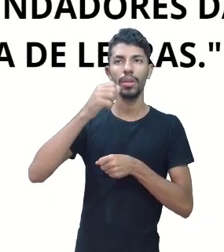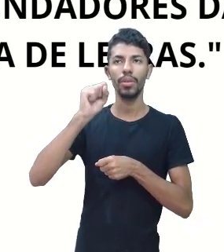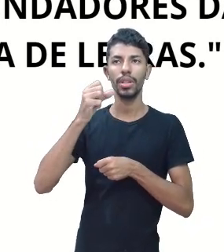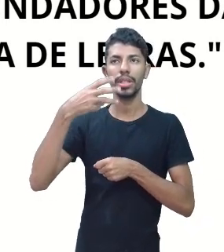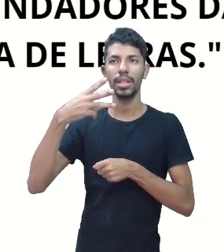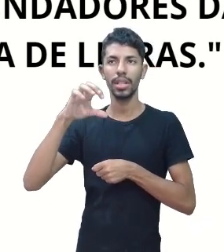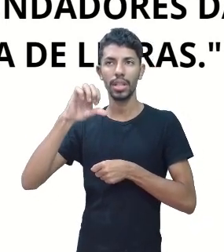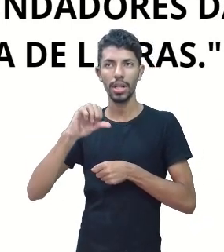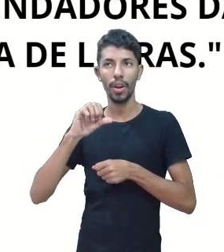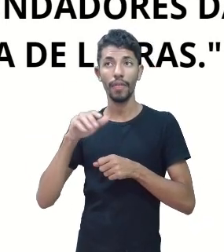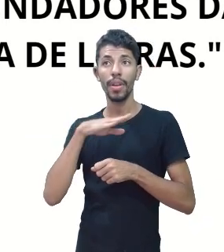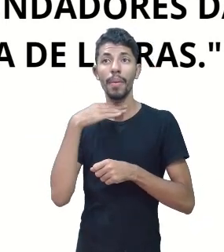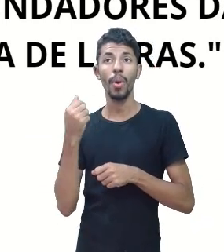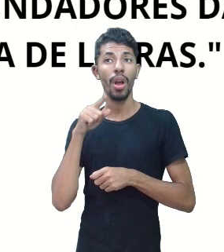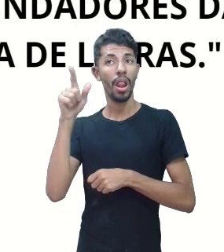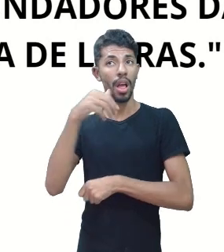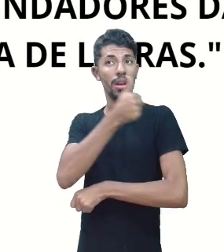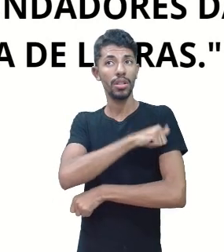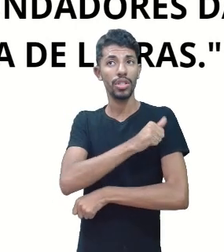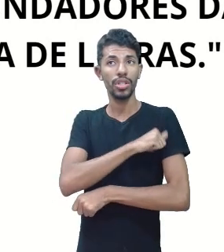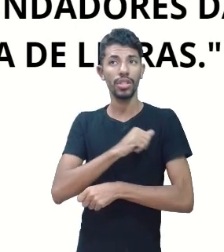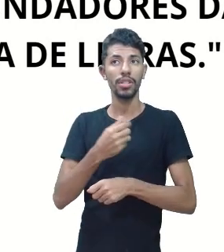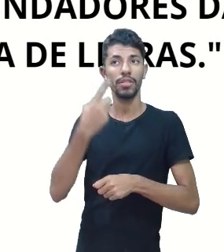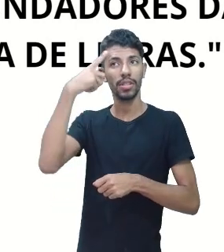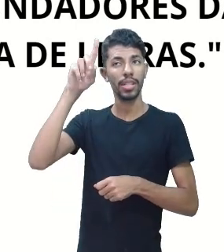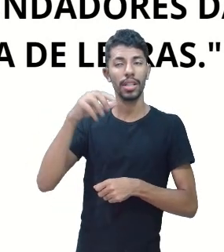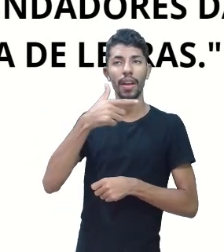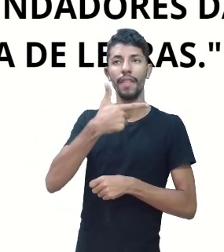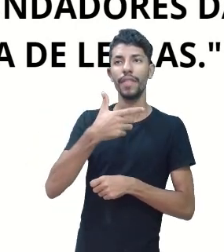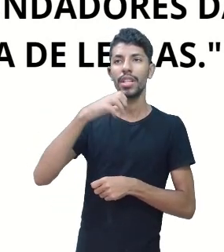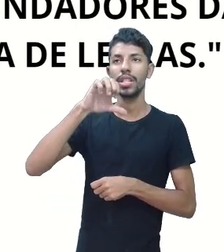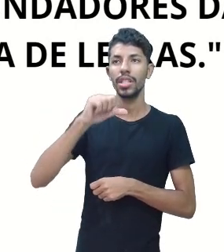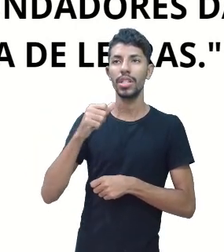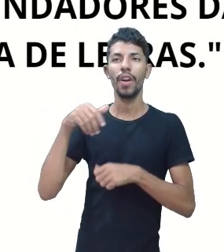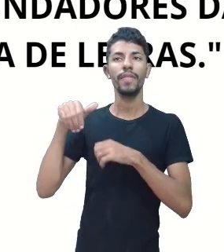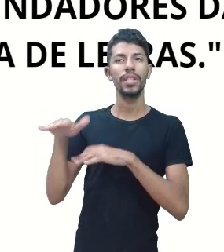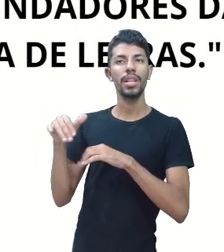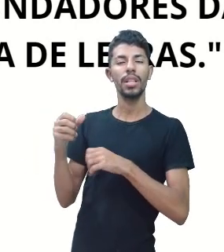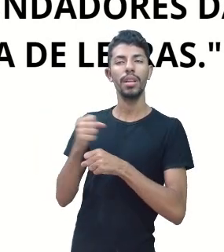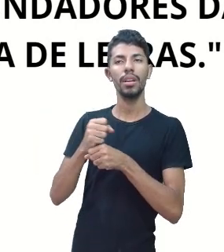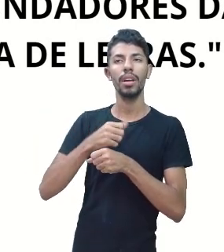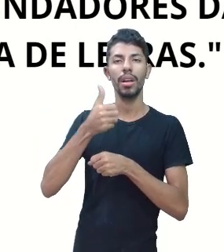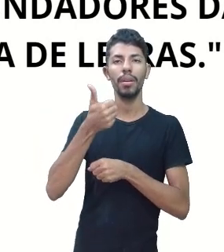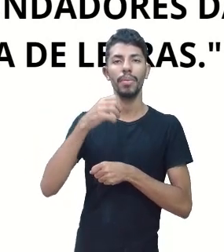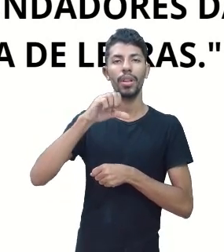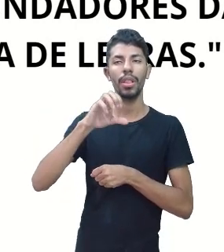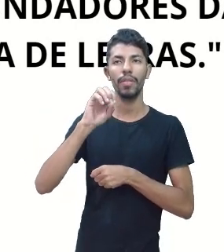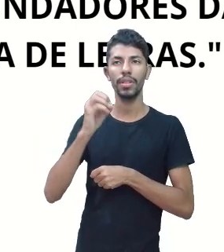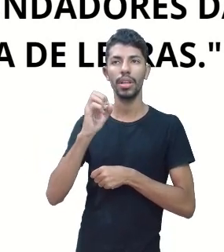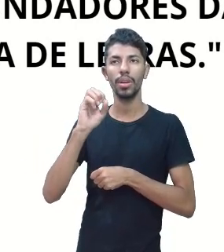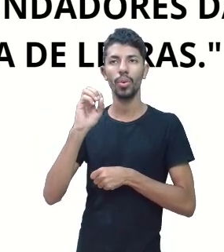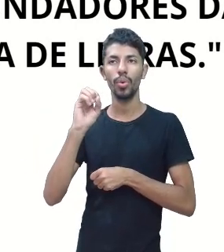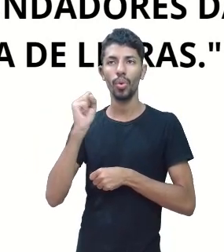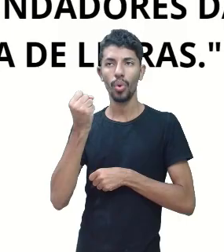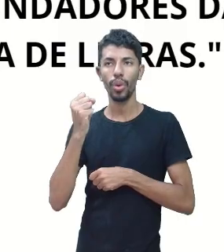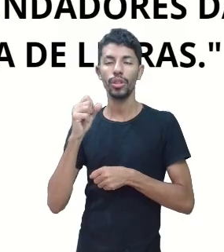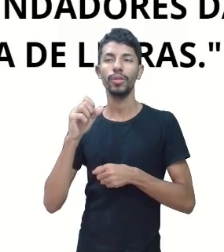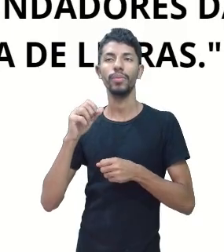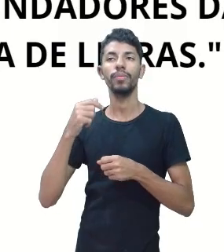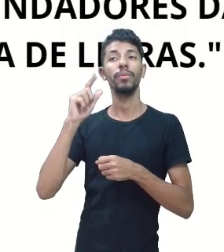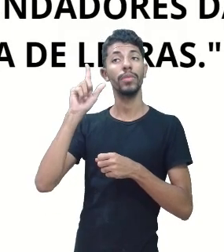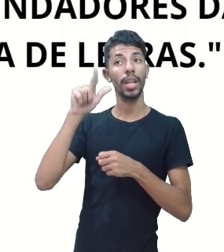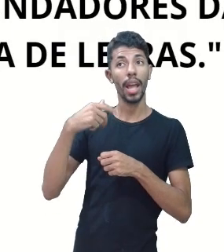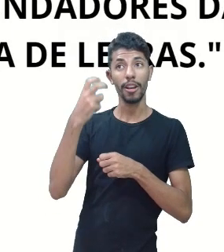de 1908. Gênio maior de nossas letras, foi um dos fundadores da